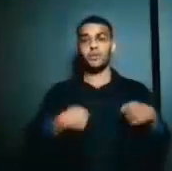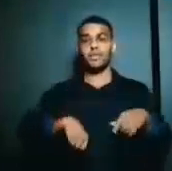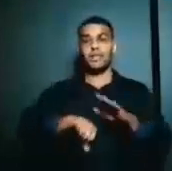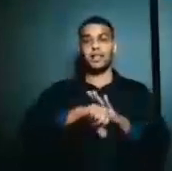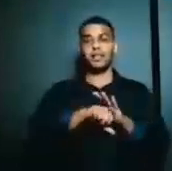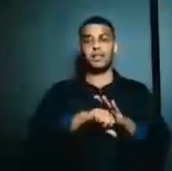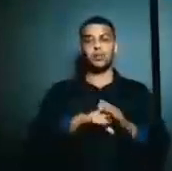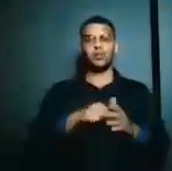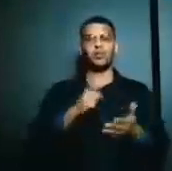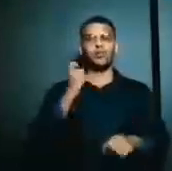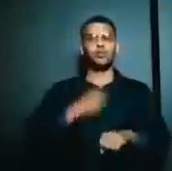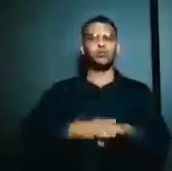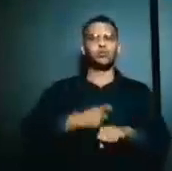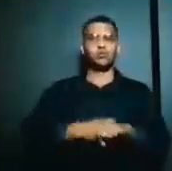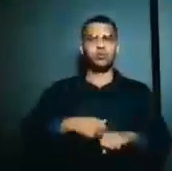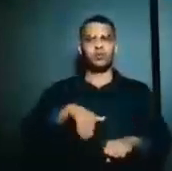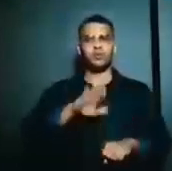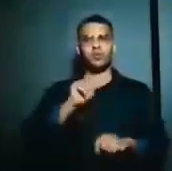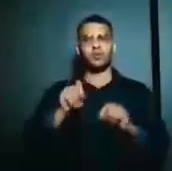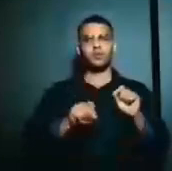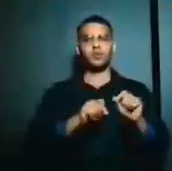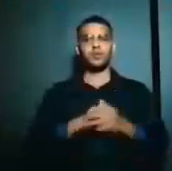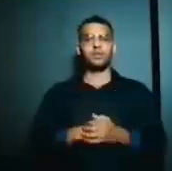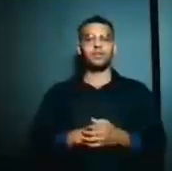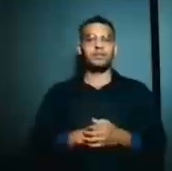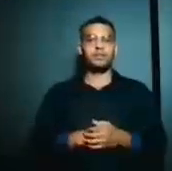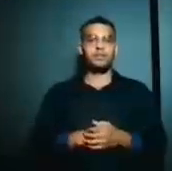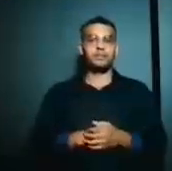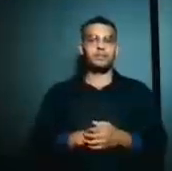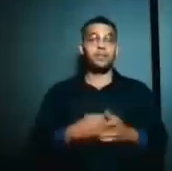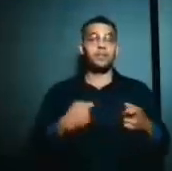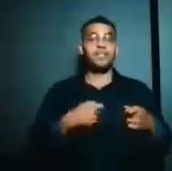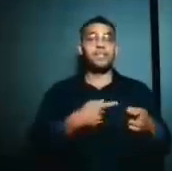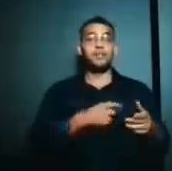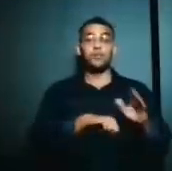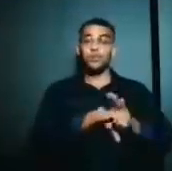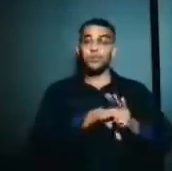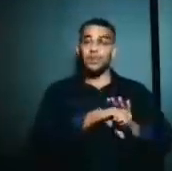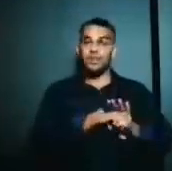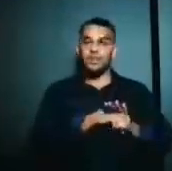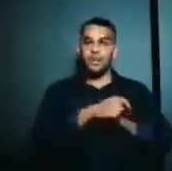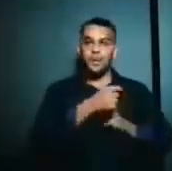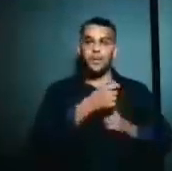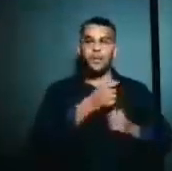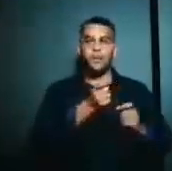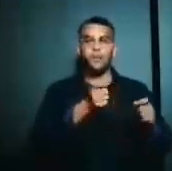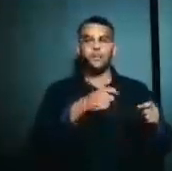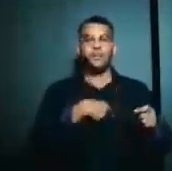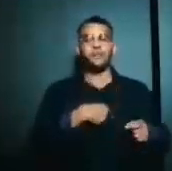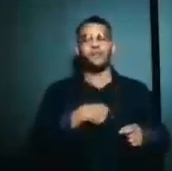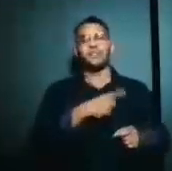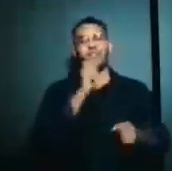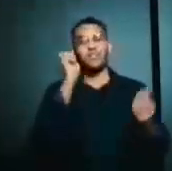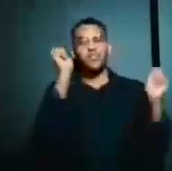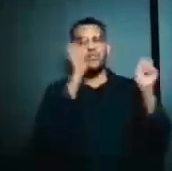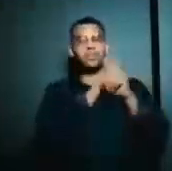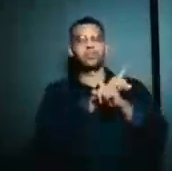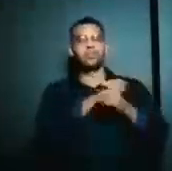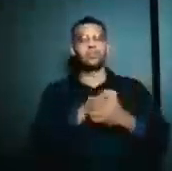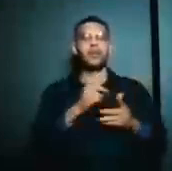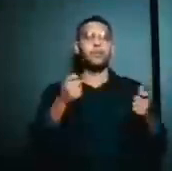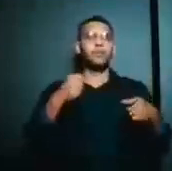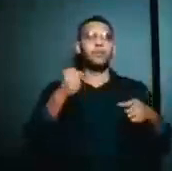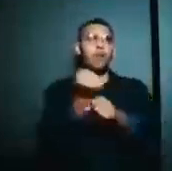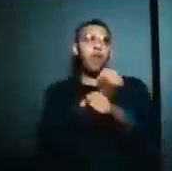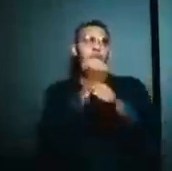pessoal, entendam, encarecer o custo do crime. Vamos começar a pensar nisso. Ah, não, mas daí vai ter que sair construindo um monte de presídio. Primeiro